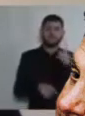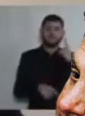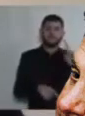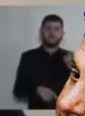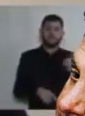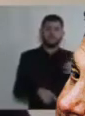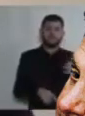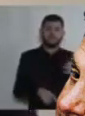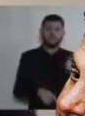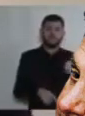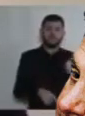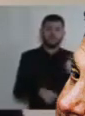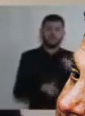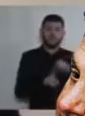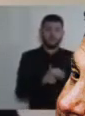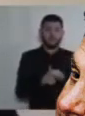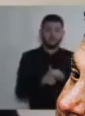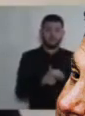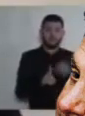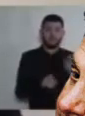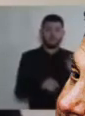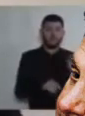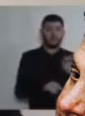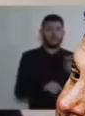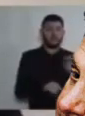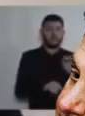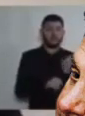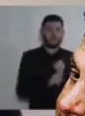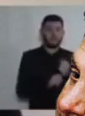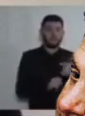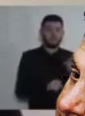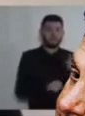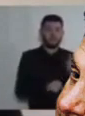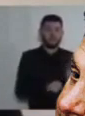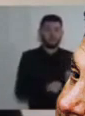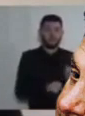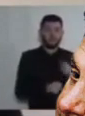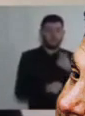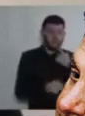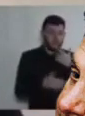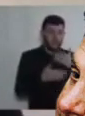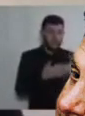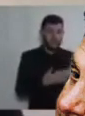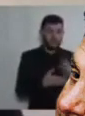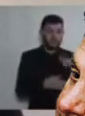1º de 10 de 2018, às vésperas do primeiro turno da eleição presidencial, ocorrido em